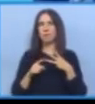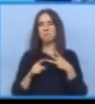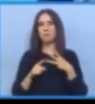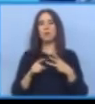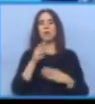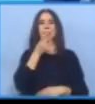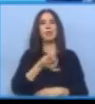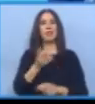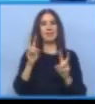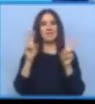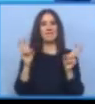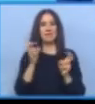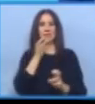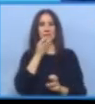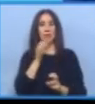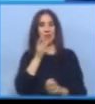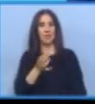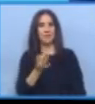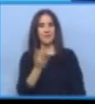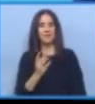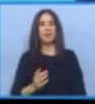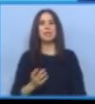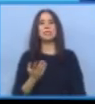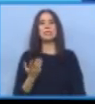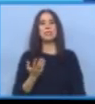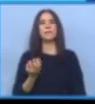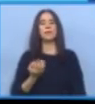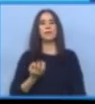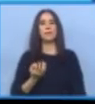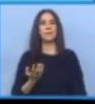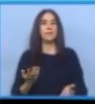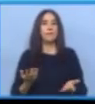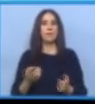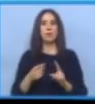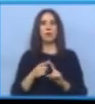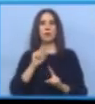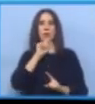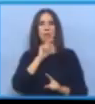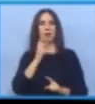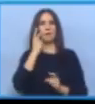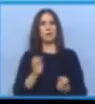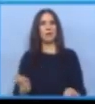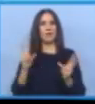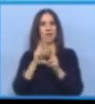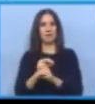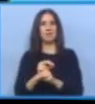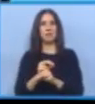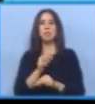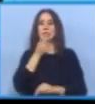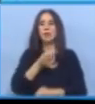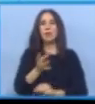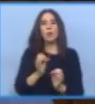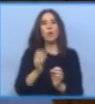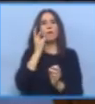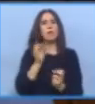do perdão, não é? Do perdão. Que é realmente a possibilidade de uma vida nova. Quer dizer, sem perdão não há vida